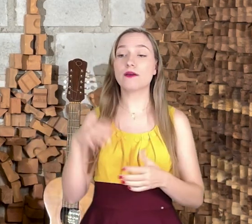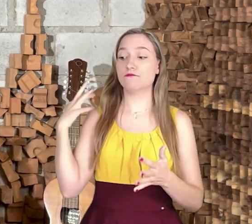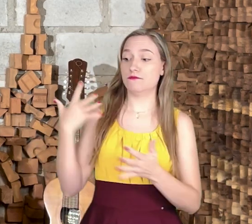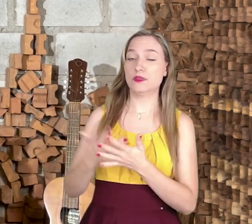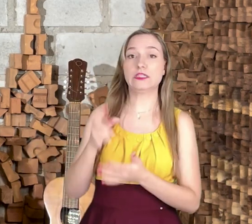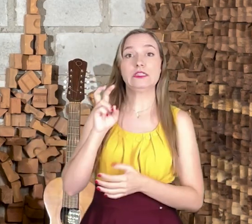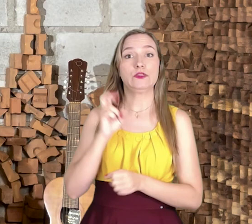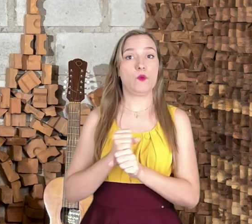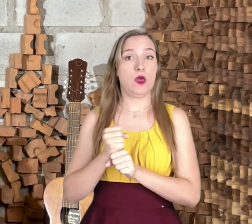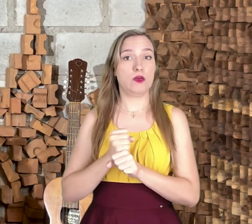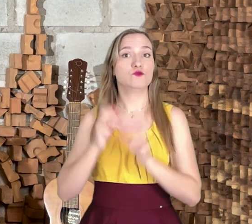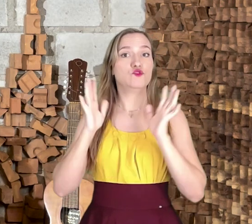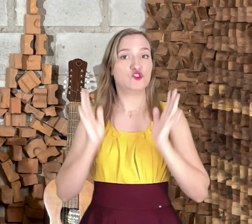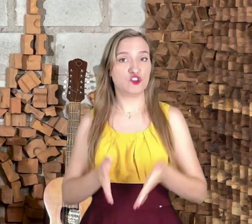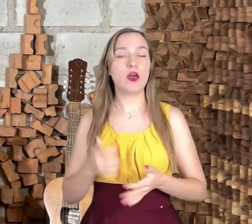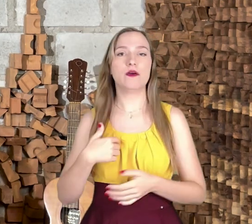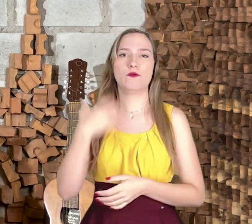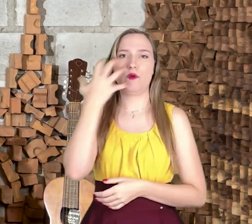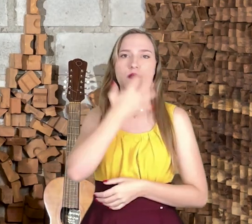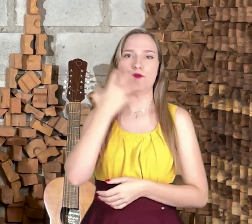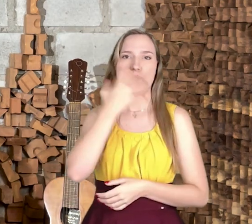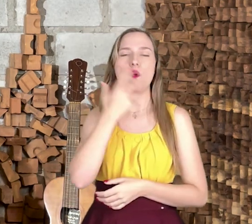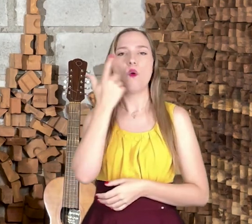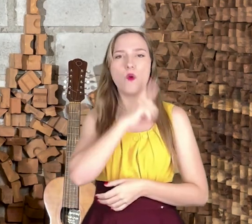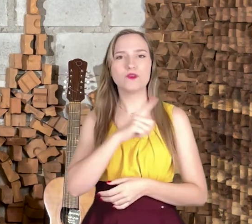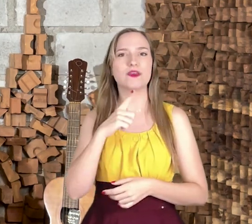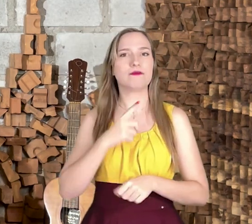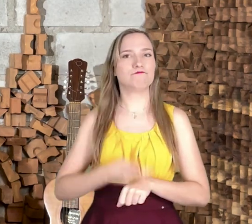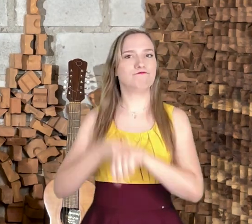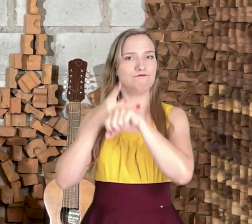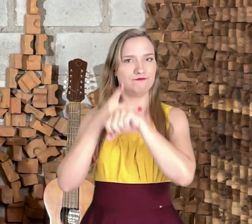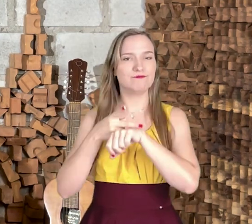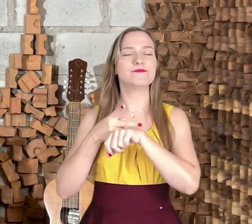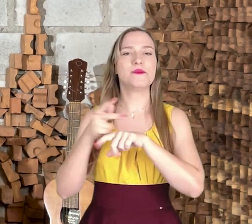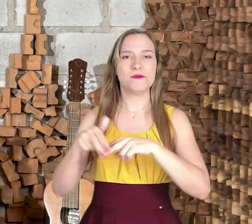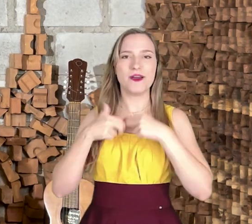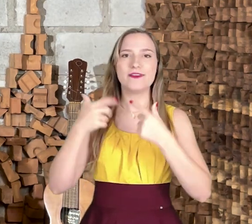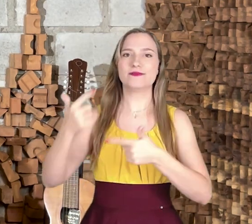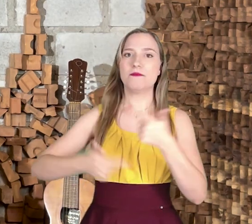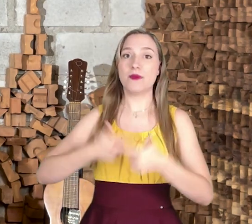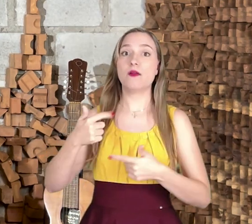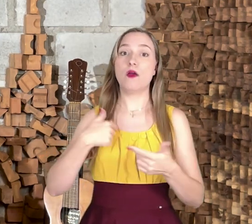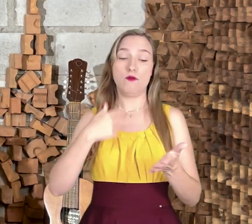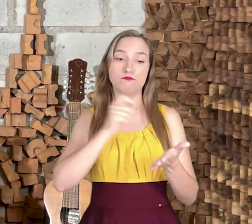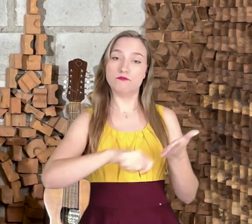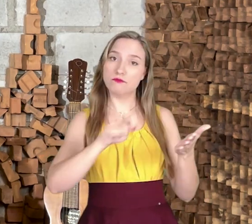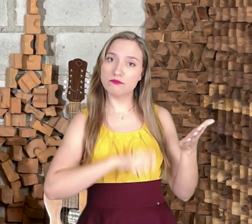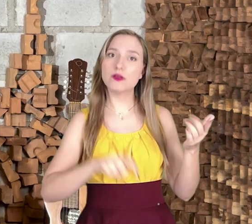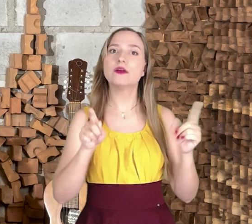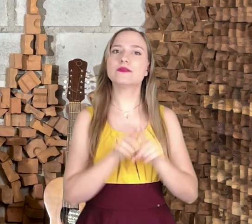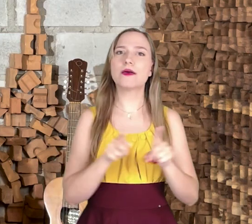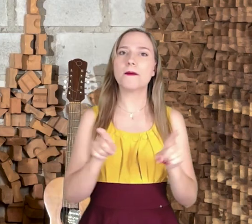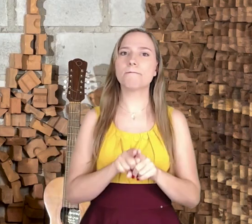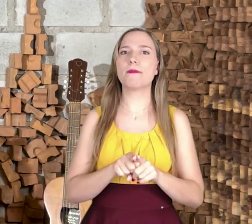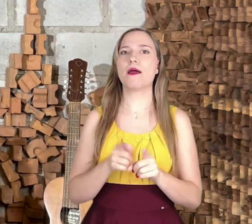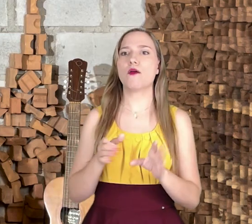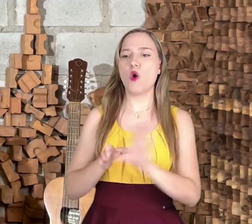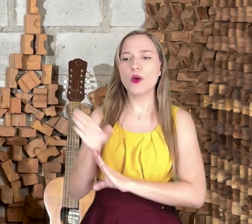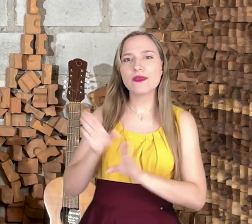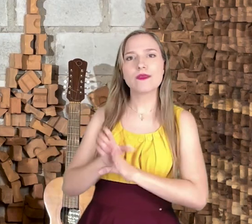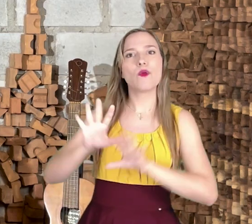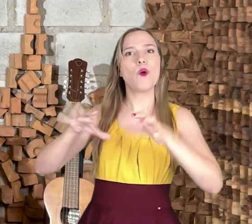fui bicampeão como cantor e hoje em dia eu sou diretor de banda, então eu trabalho como compositor, como diretor de banda, como até